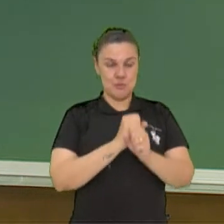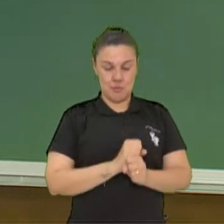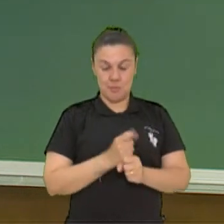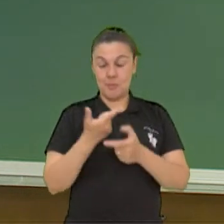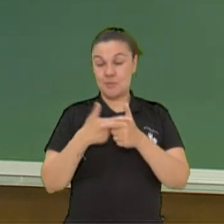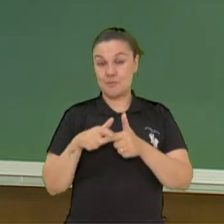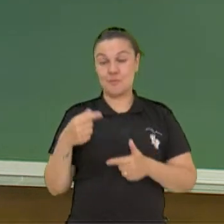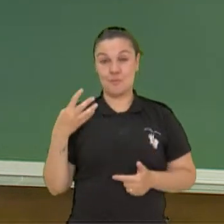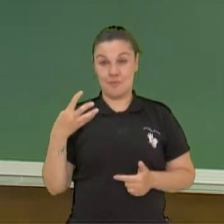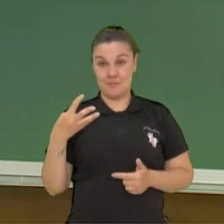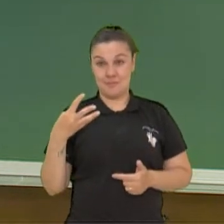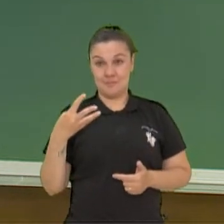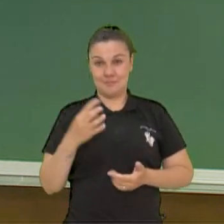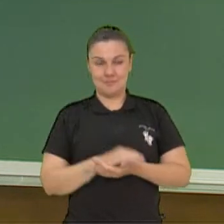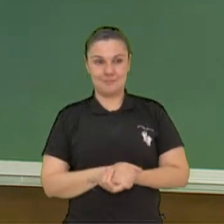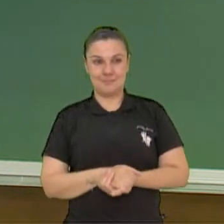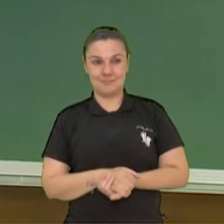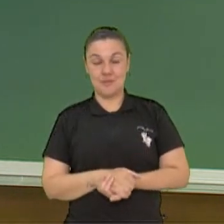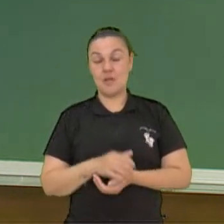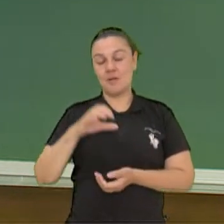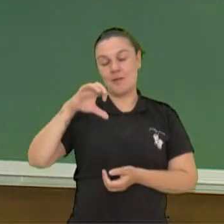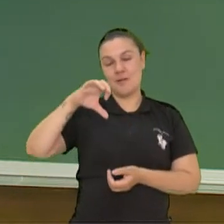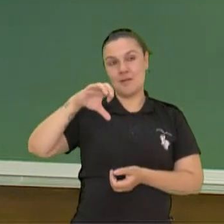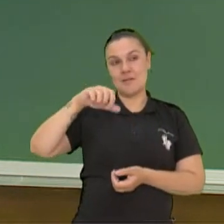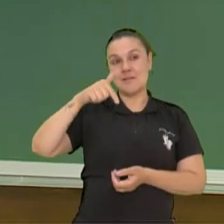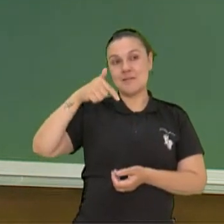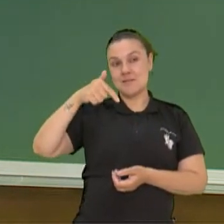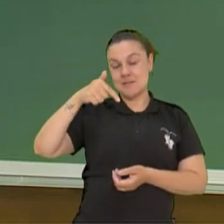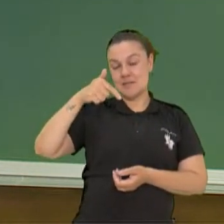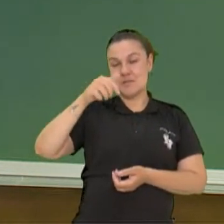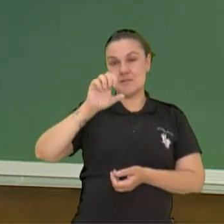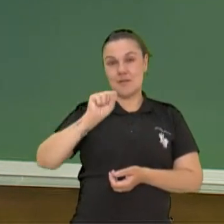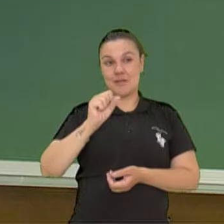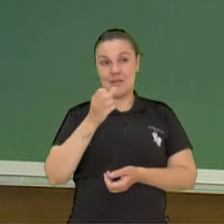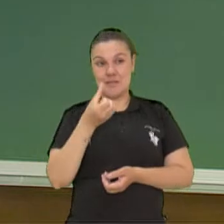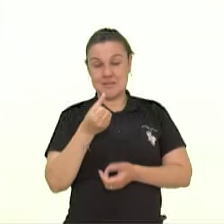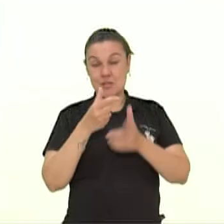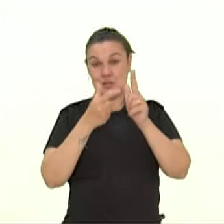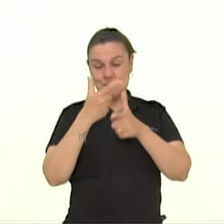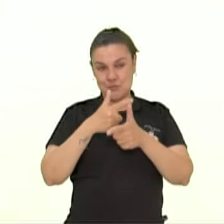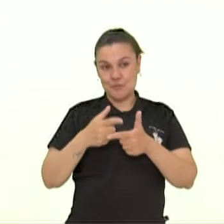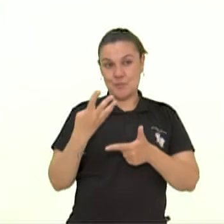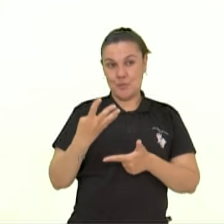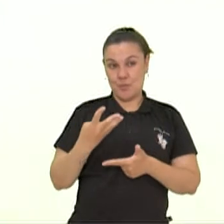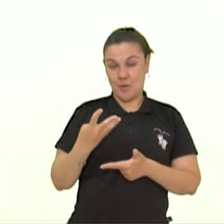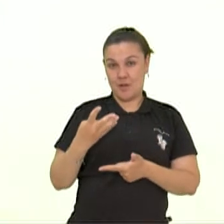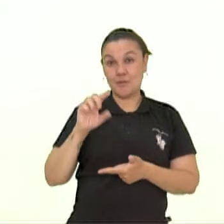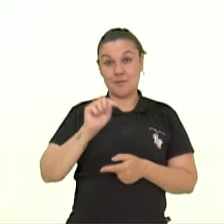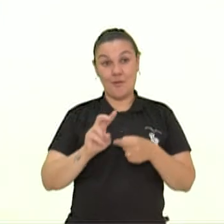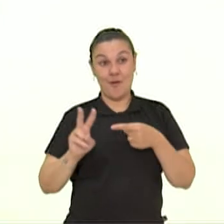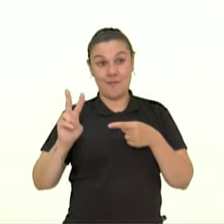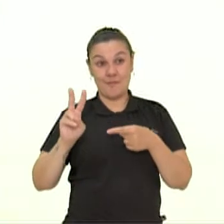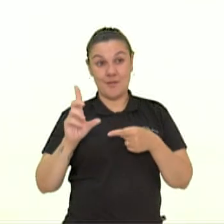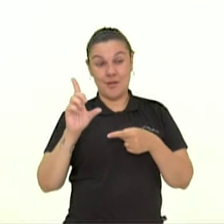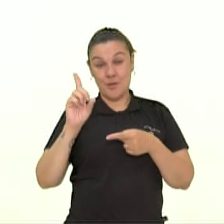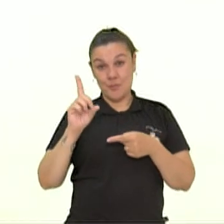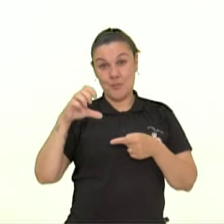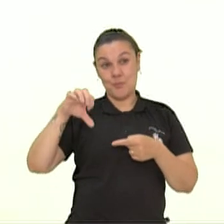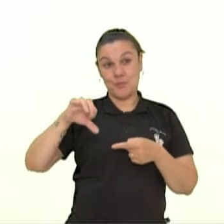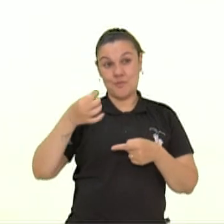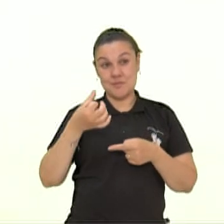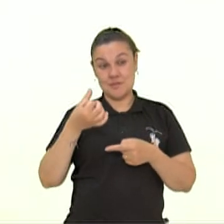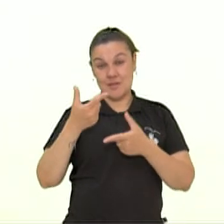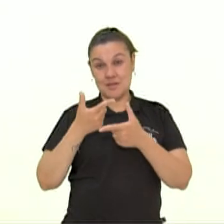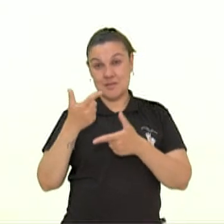170, 155 e 131. Beleza. Eu vou subtrair da média dele, que foi 151. Elevo ao